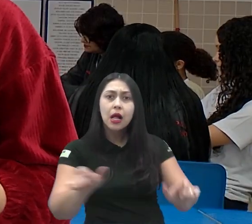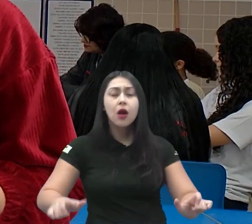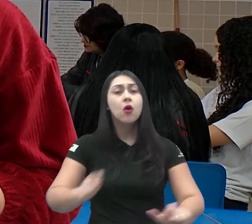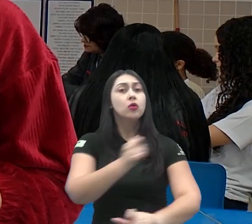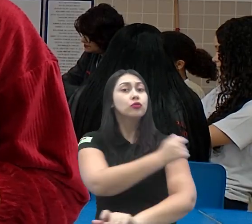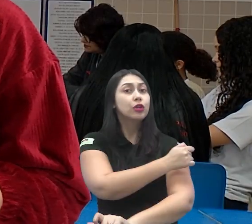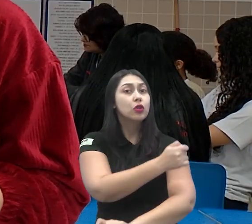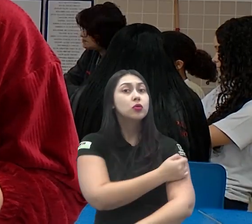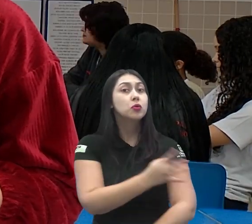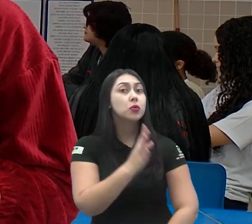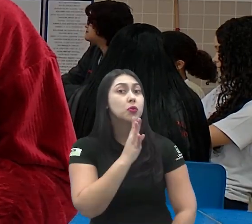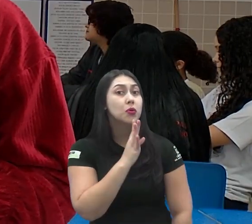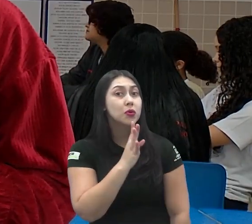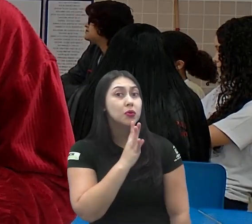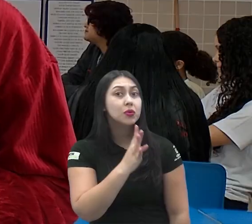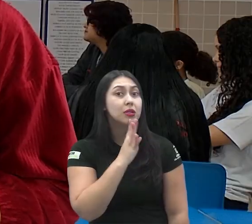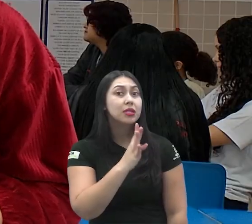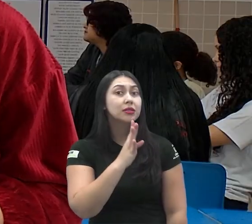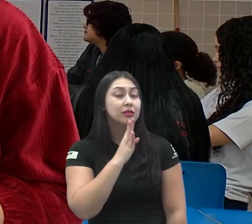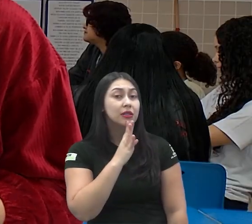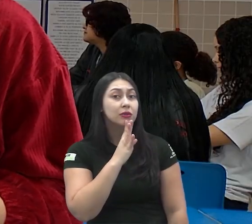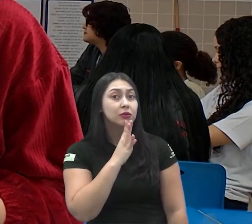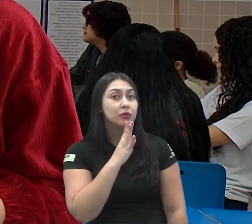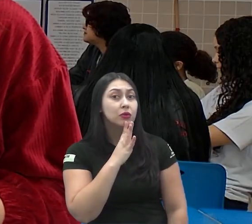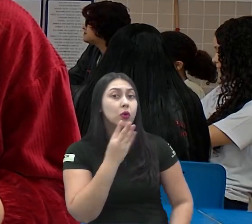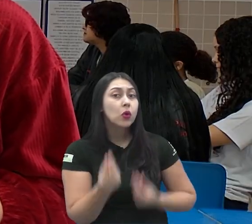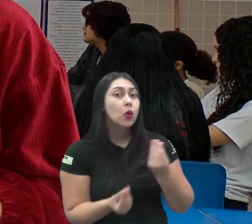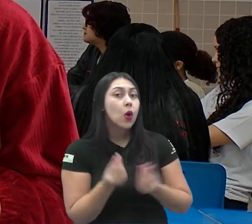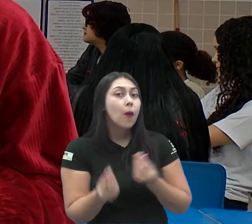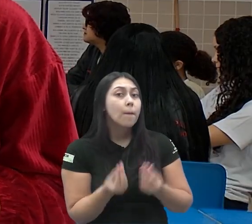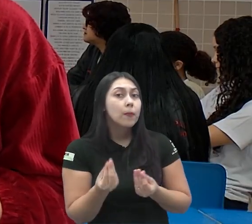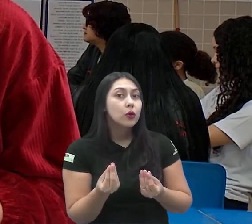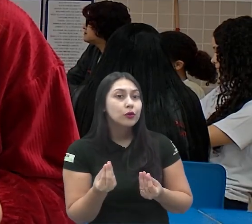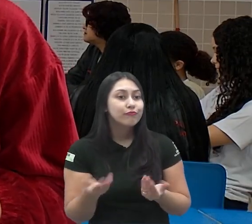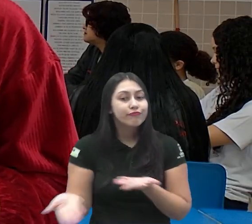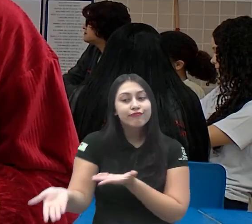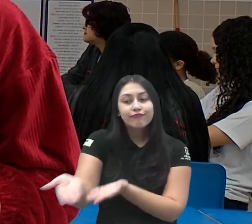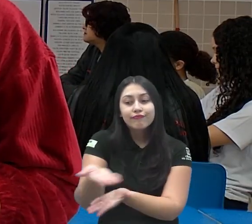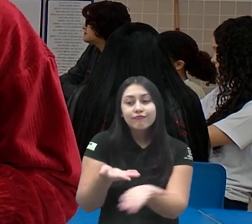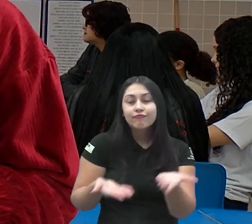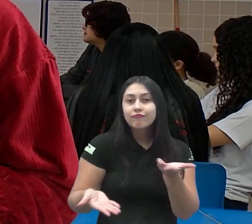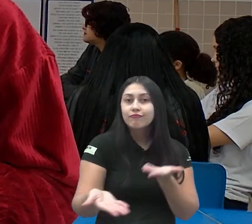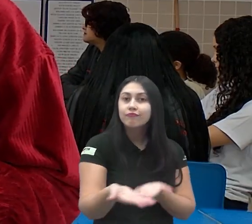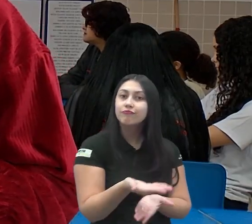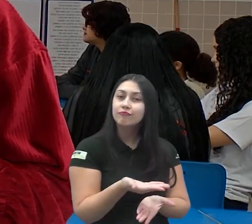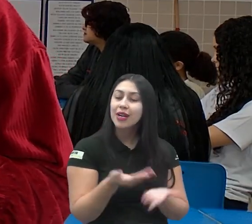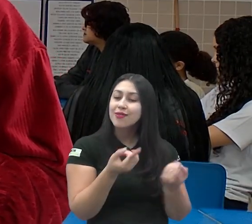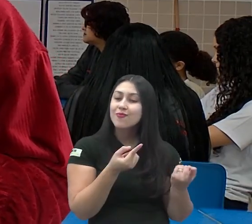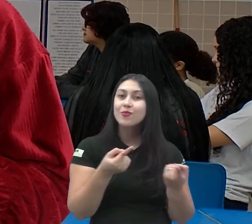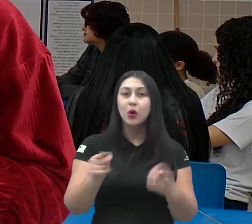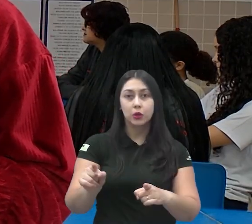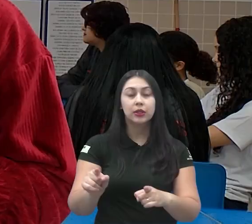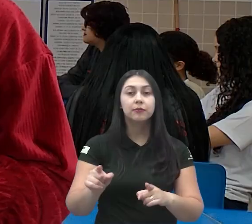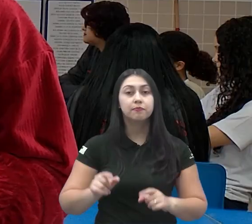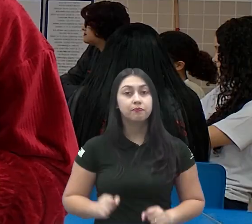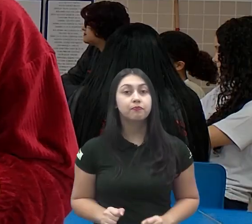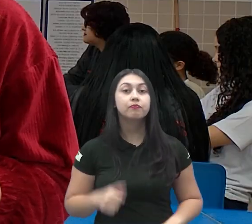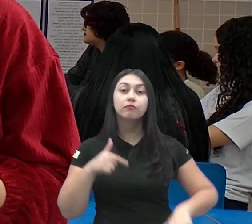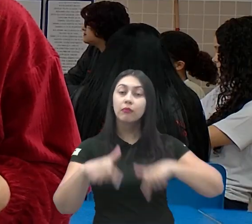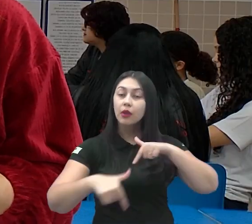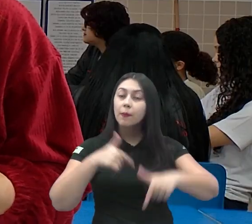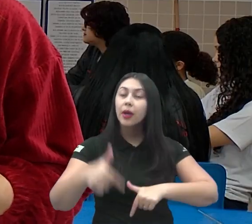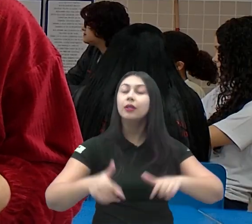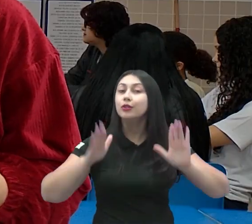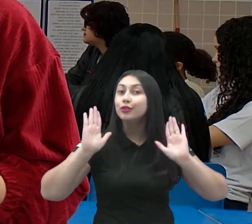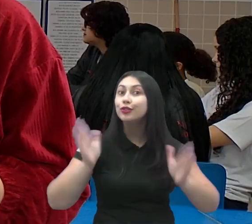os estudantes aí de acordo, né, com a faixa etária para trabalhar em dinâmicas este combate. Todo